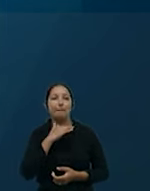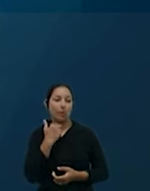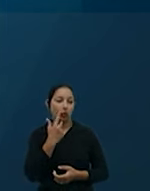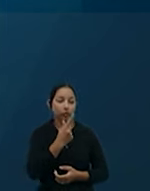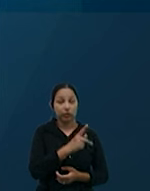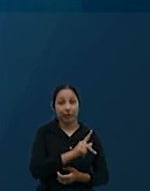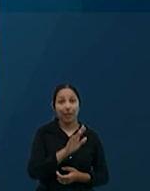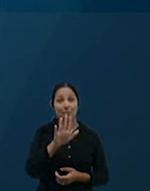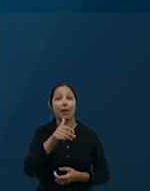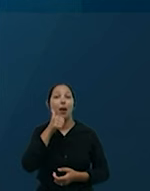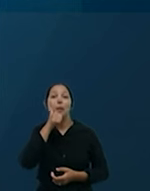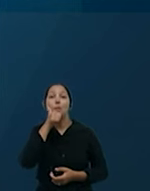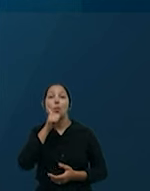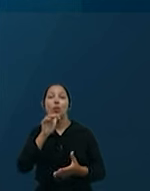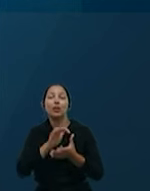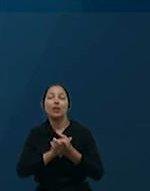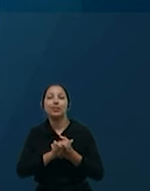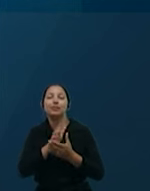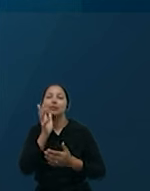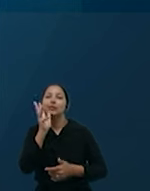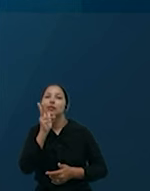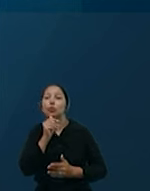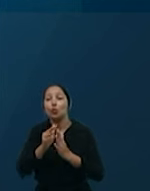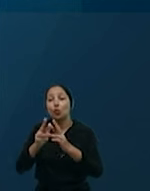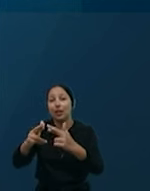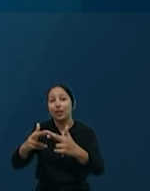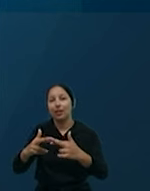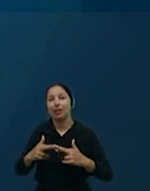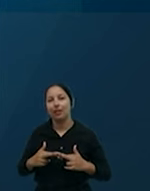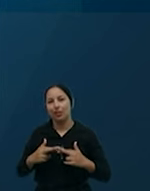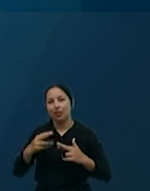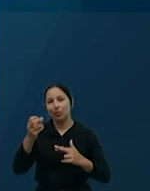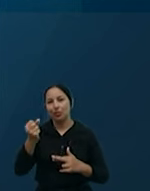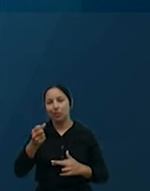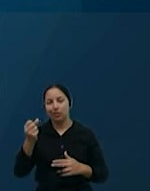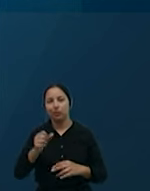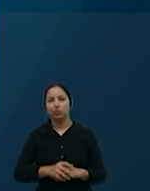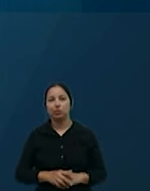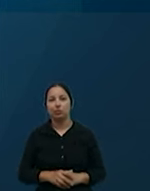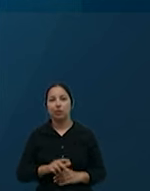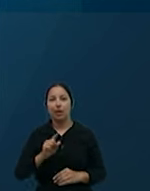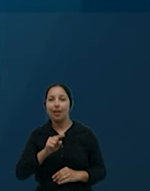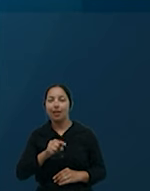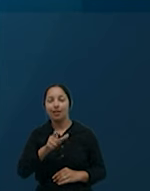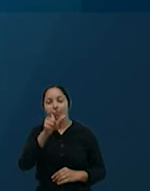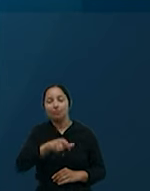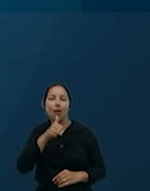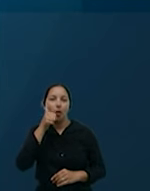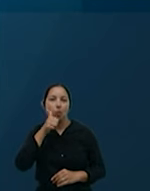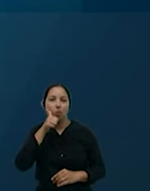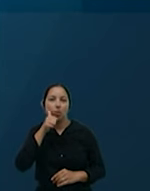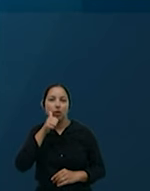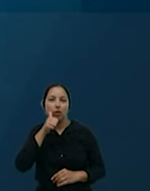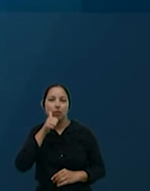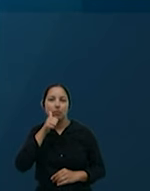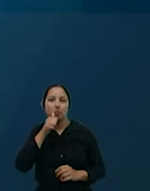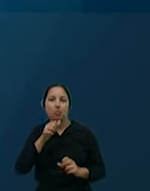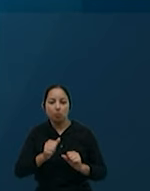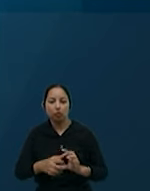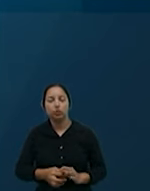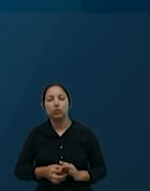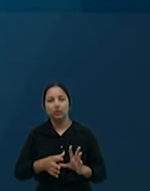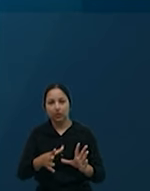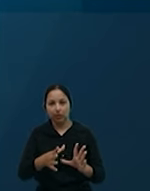mais do que 90 dias, ela só terá direito a receber o benefício, por consequência, efeitos financeiros, a partir do requerimento